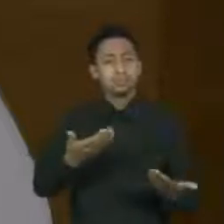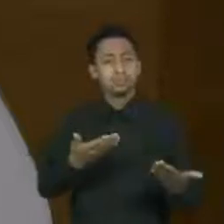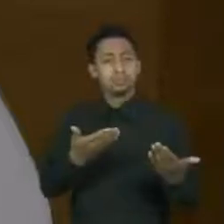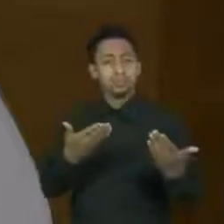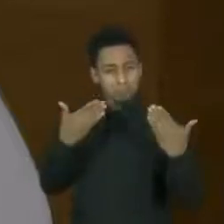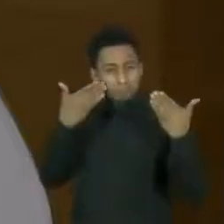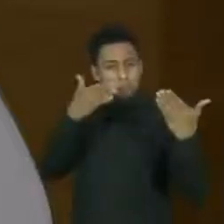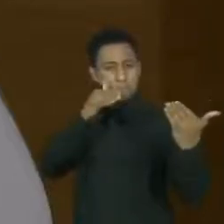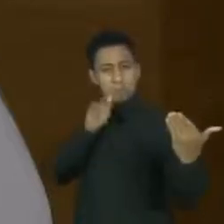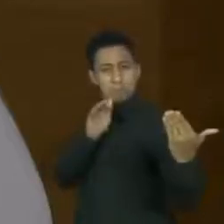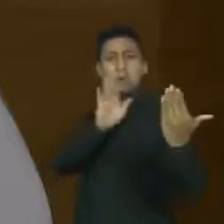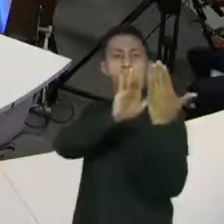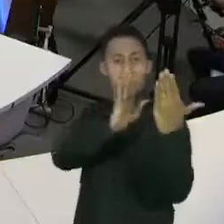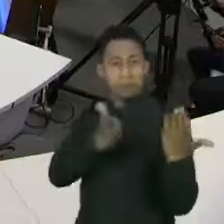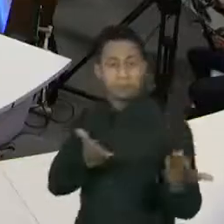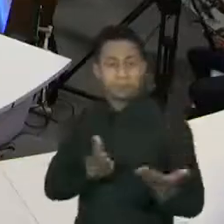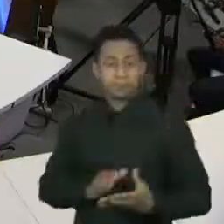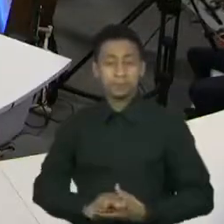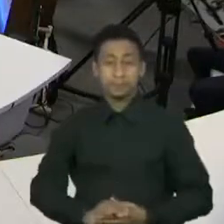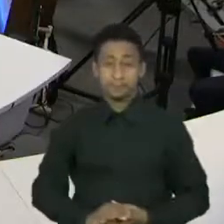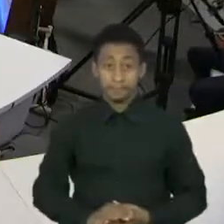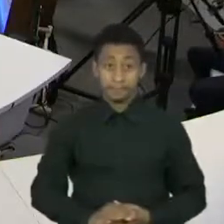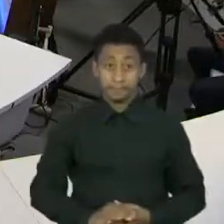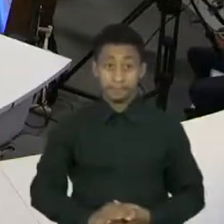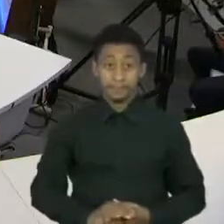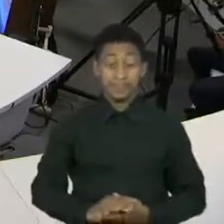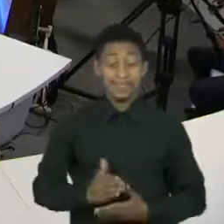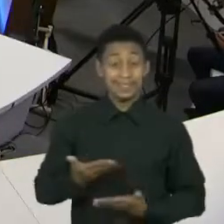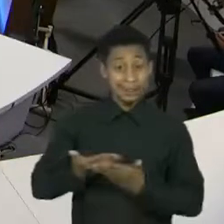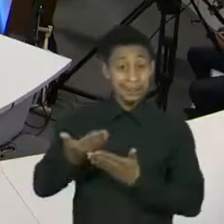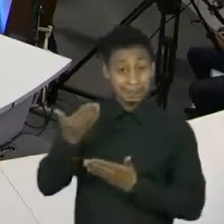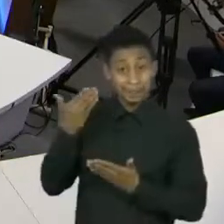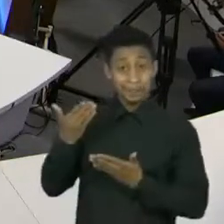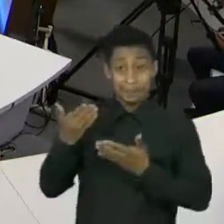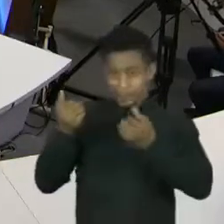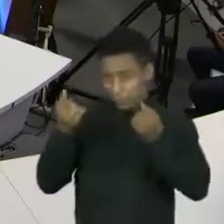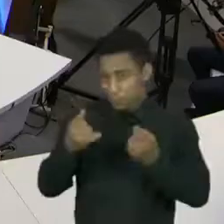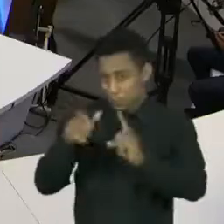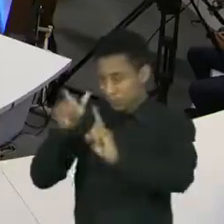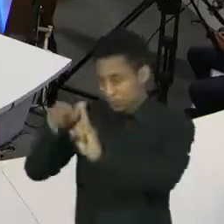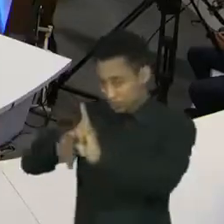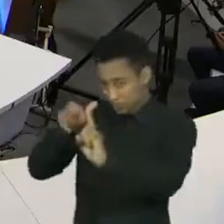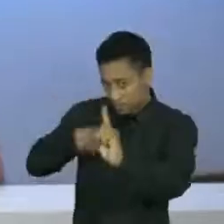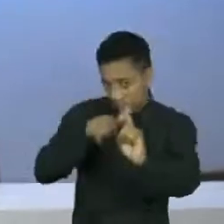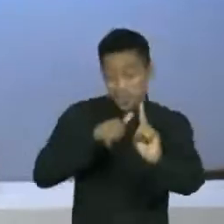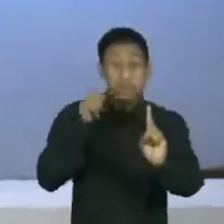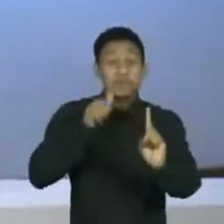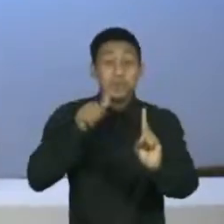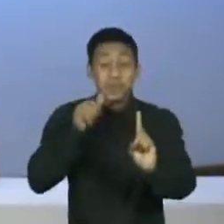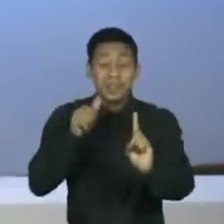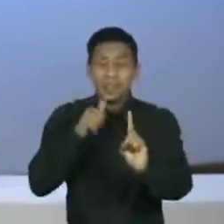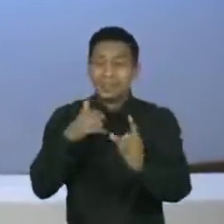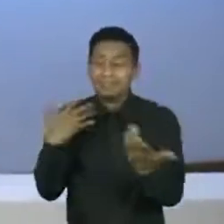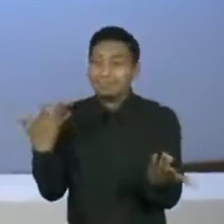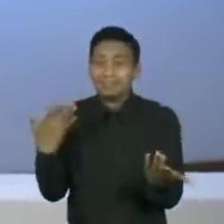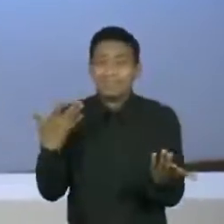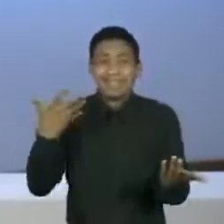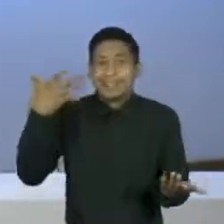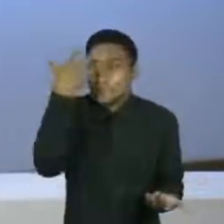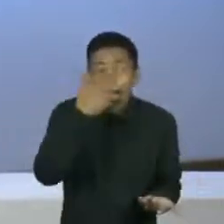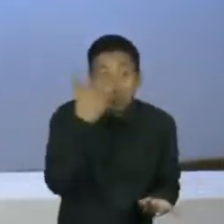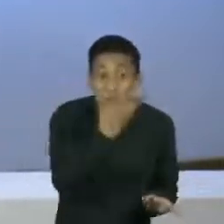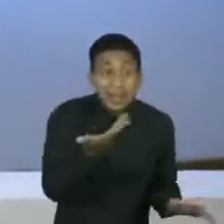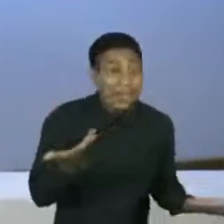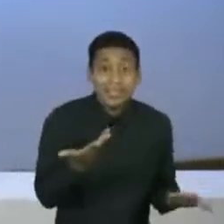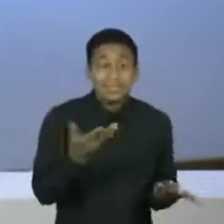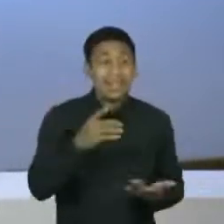o Camaro no bloco anteriores nos falou das personagens né e elas são absolutamente apaixonante saber